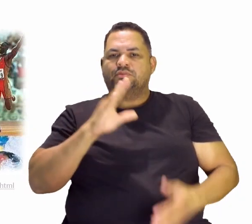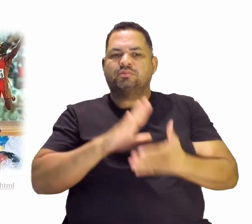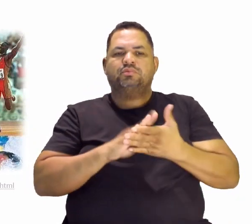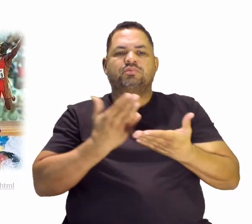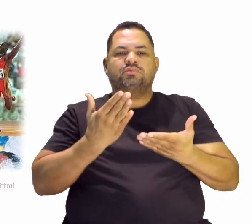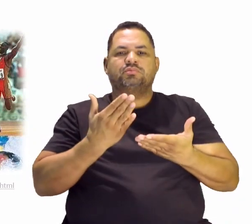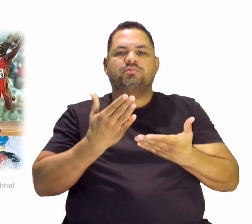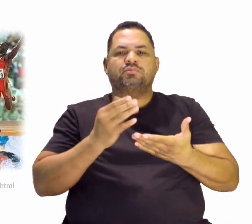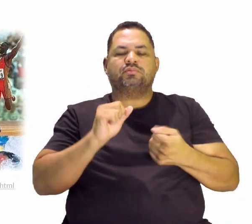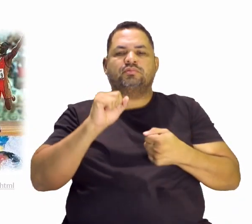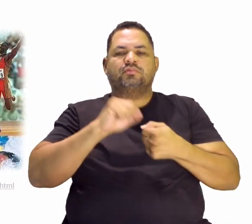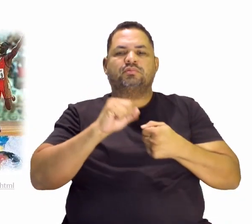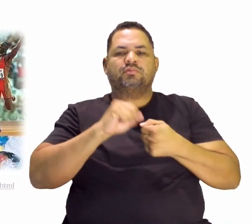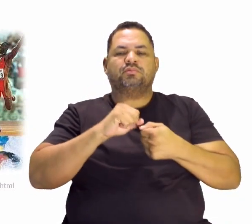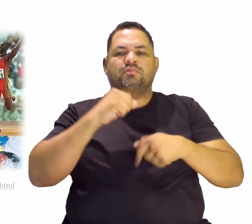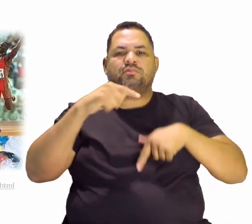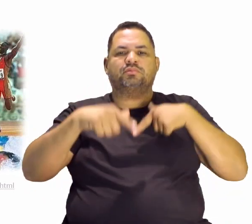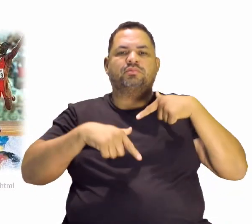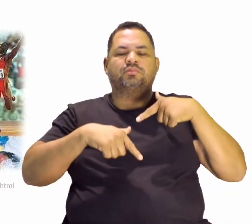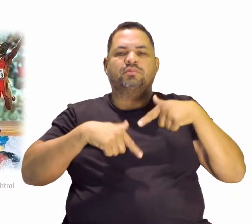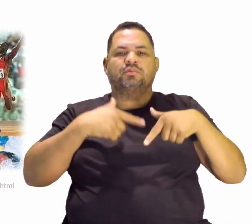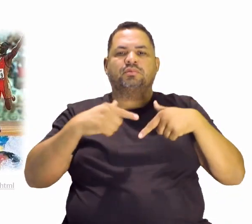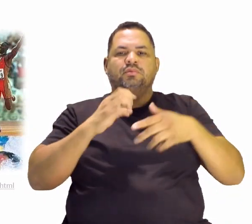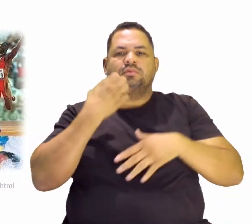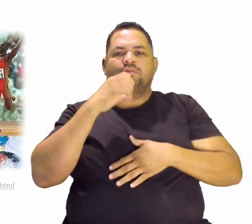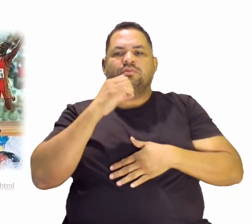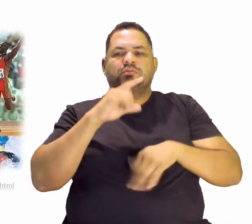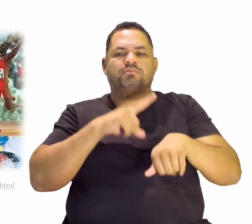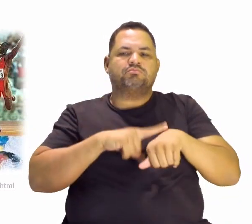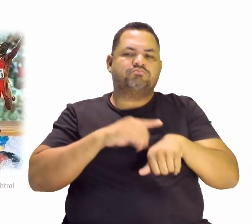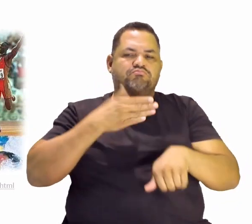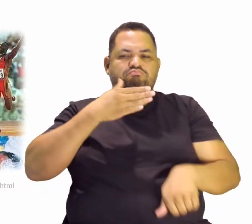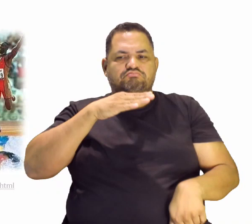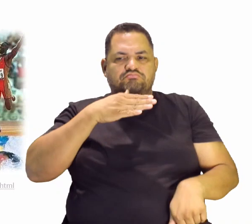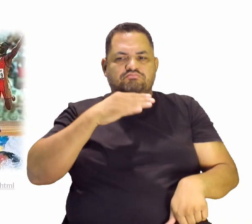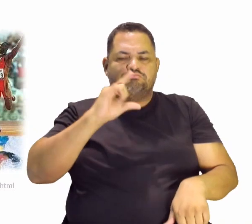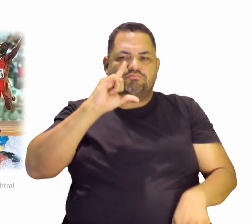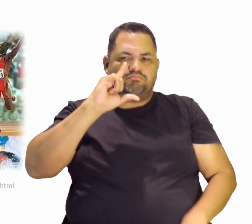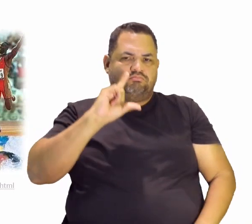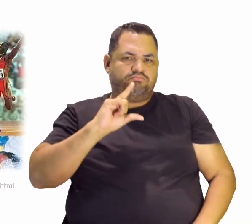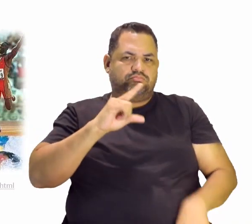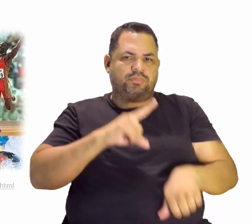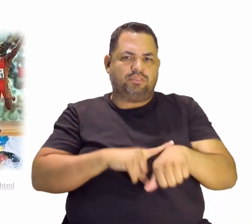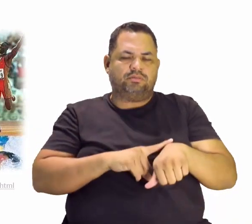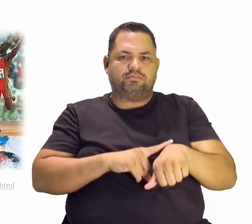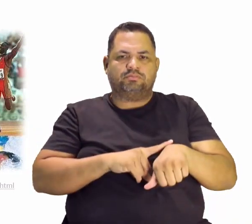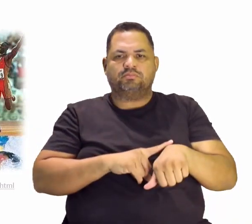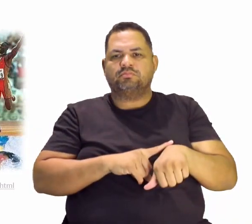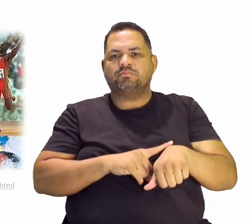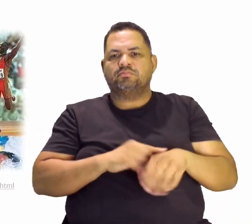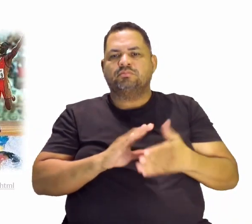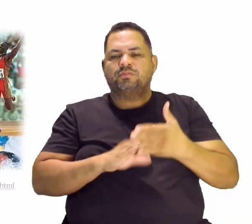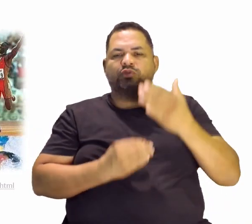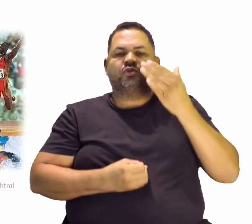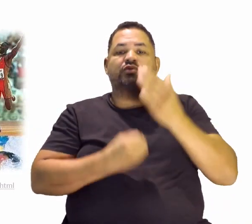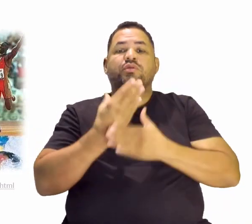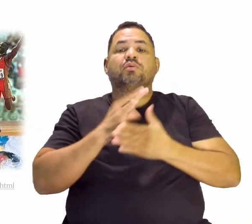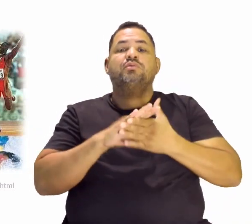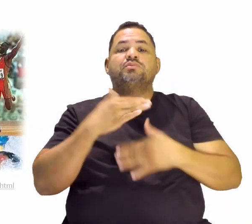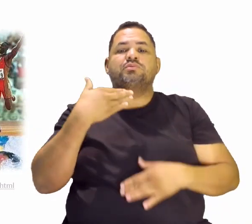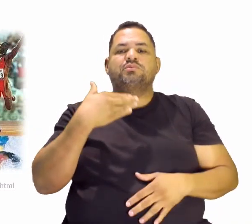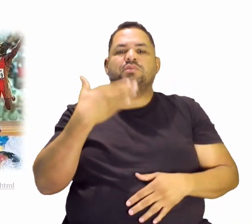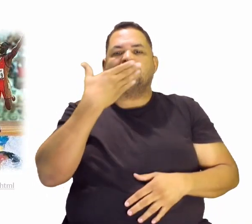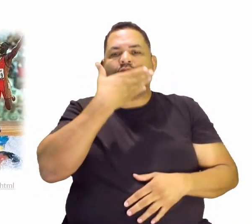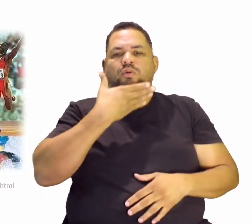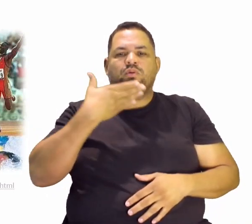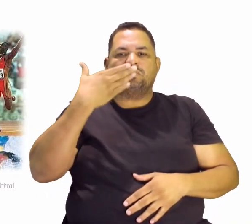atividades que acontecem utilizando energia em curto prazo. Da onde que eu vou tirar, prof? Eu vou tirar da glicose, tá? E aí eu